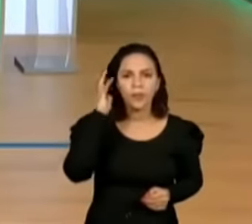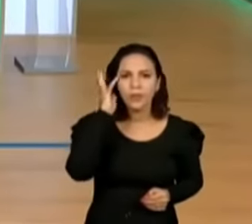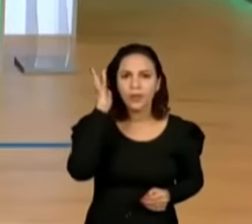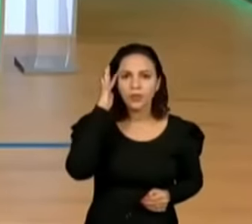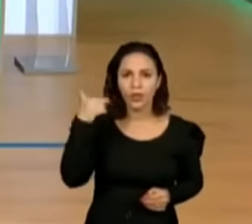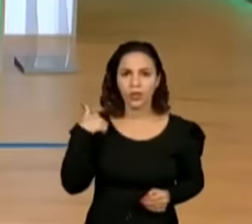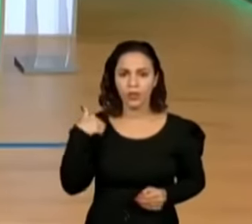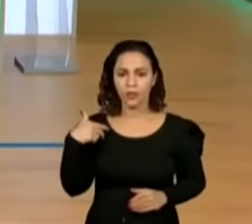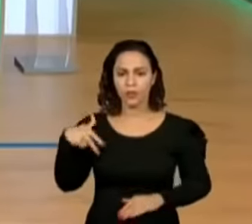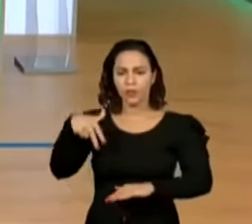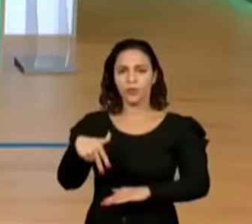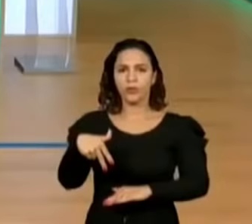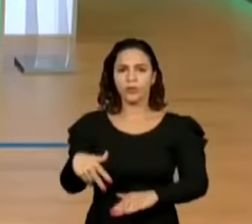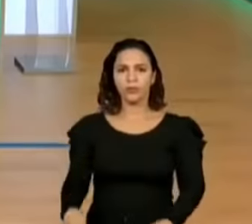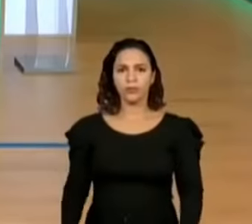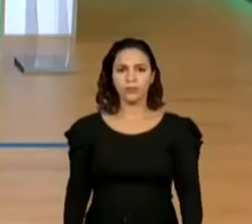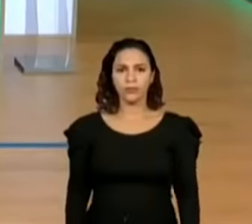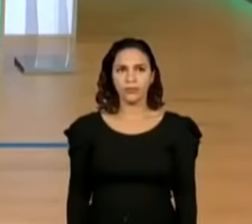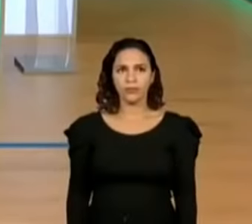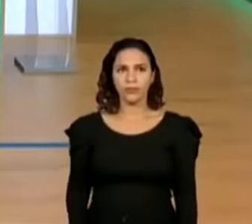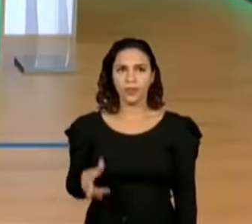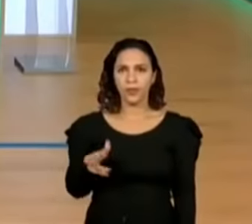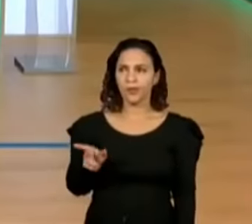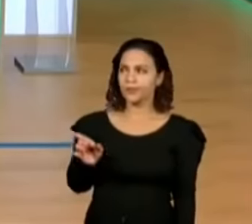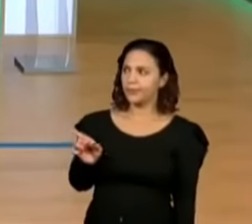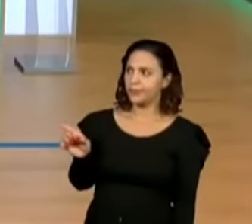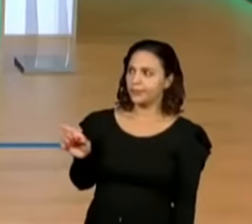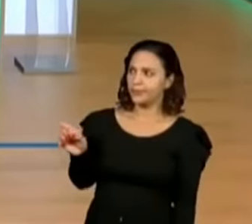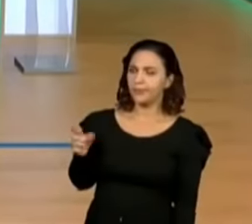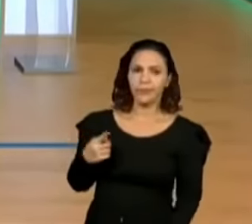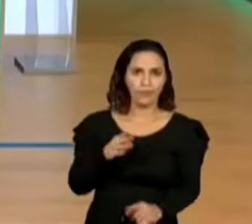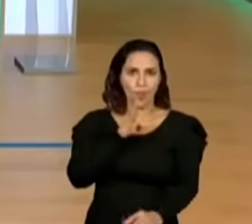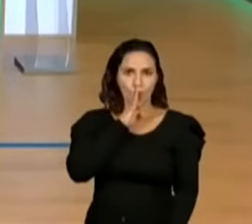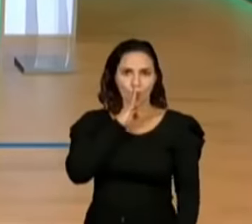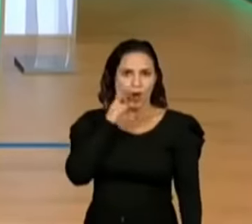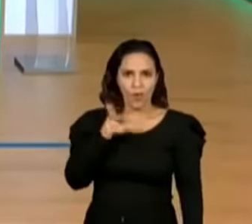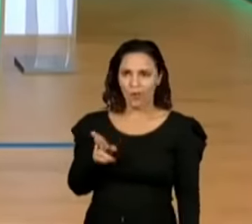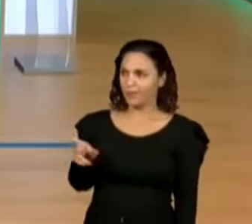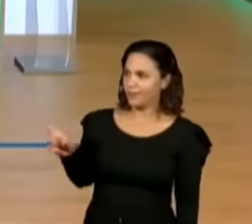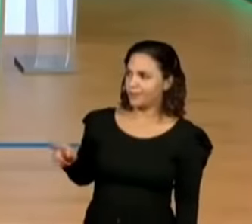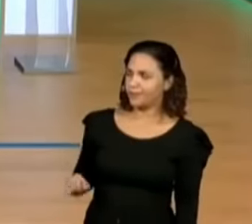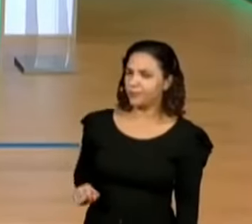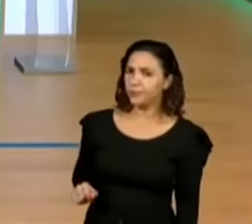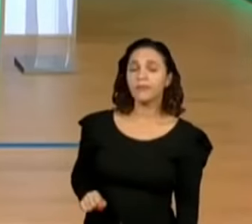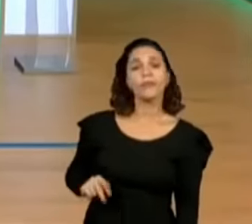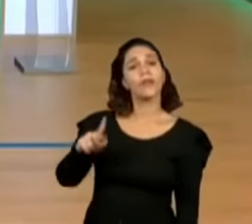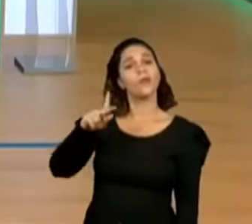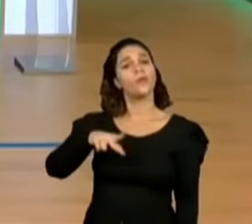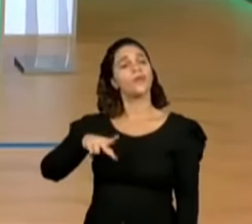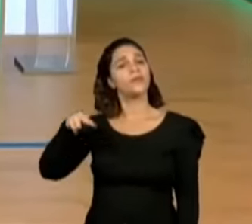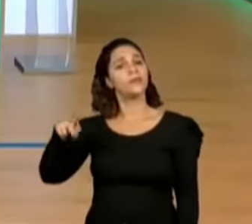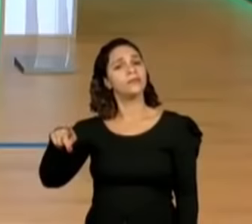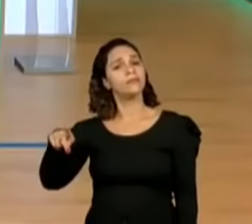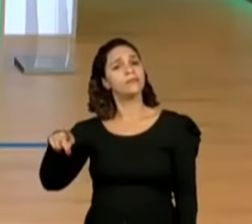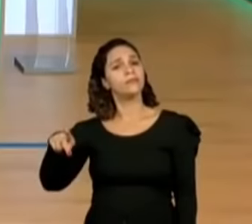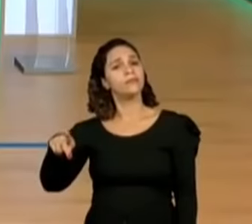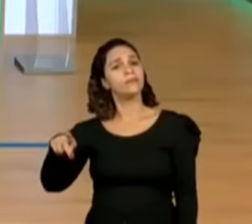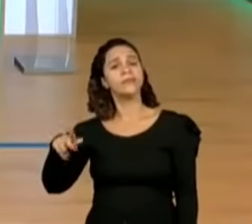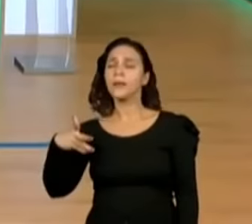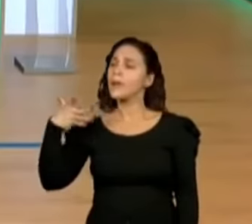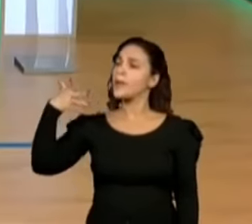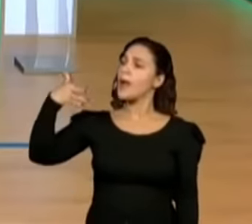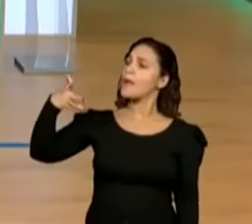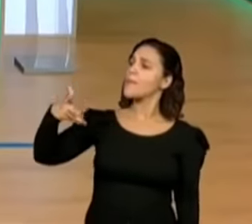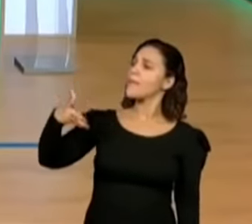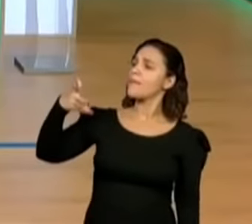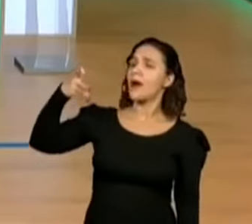eu lá, parado. Afinal, o esqueleto não se mexe, não é? E o professor tentando me